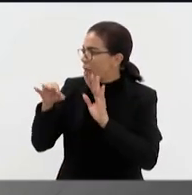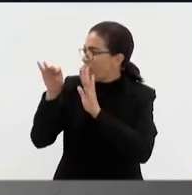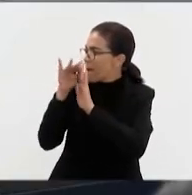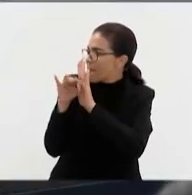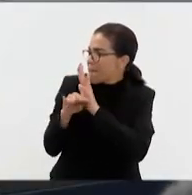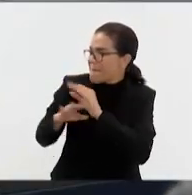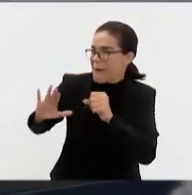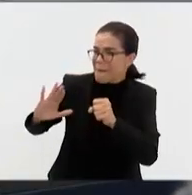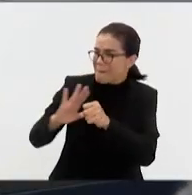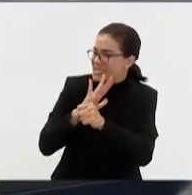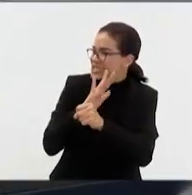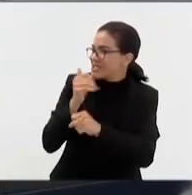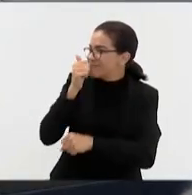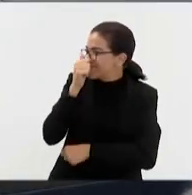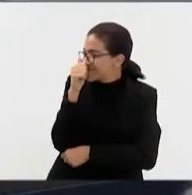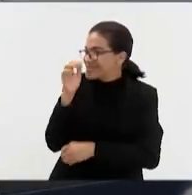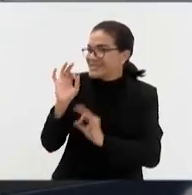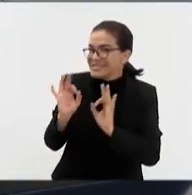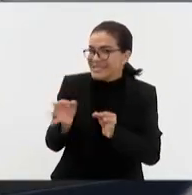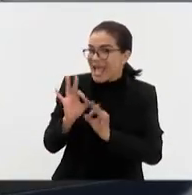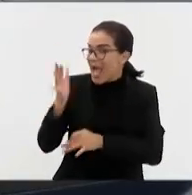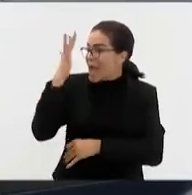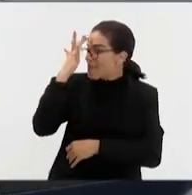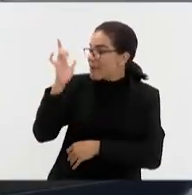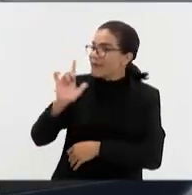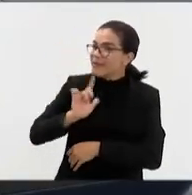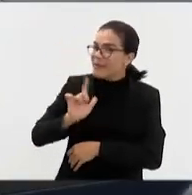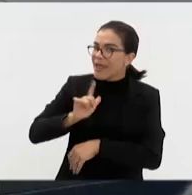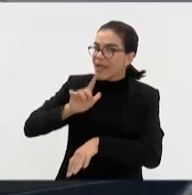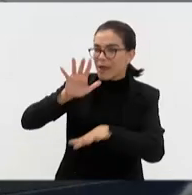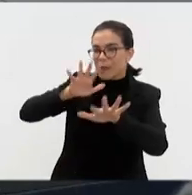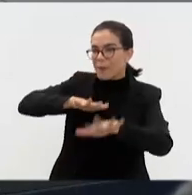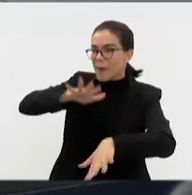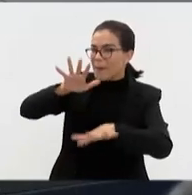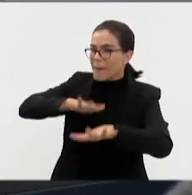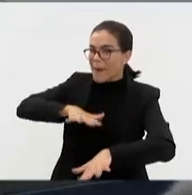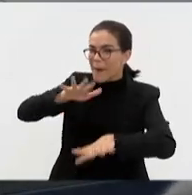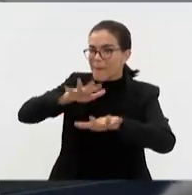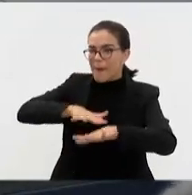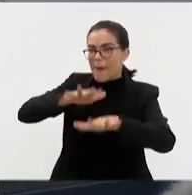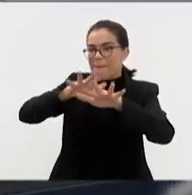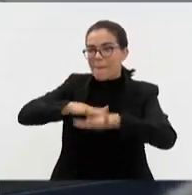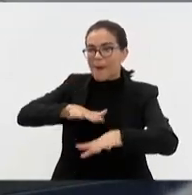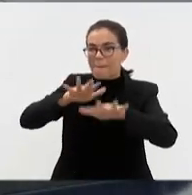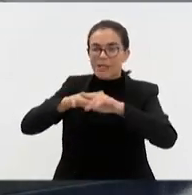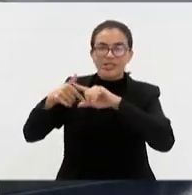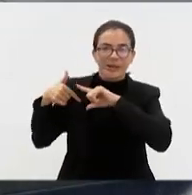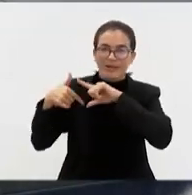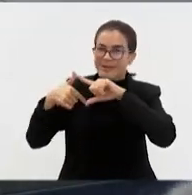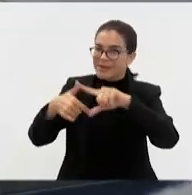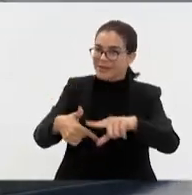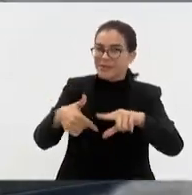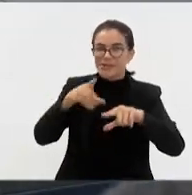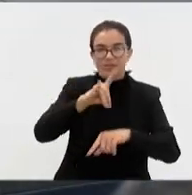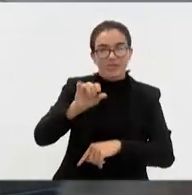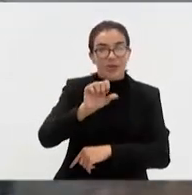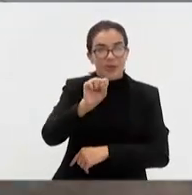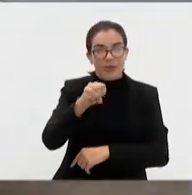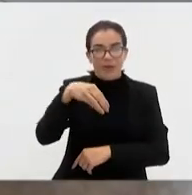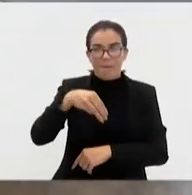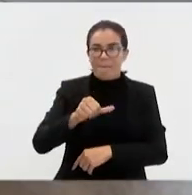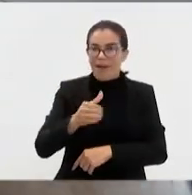de atividades. Amanhã, inclusive, haverá o ato, que tradicionalmente ocorre no dia 8 de